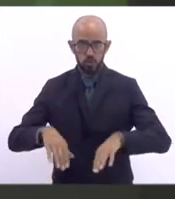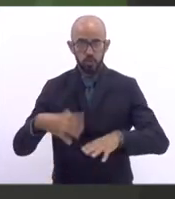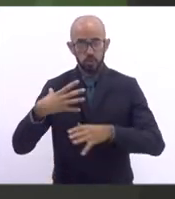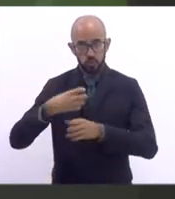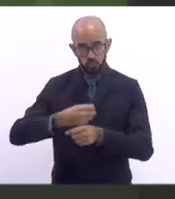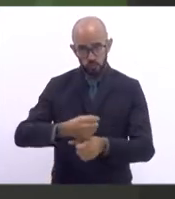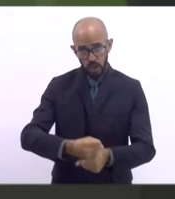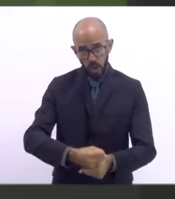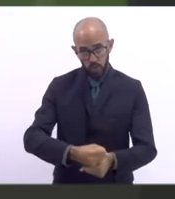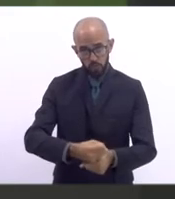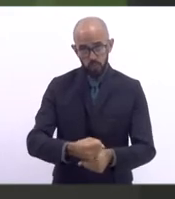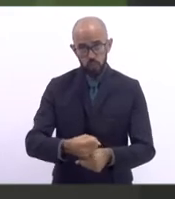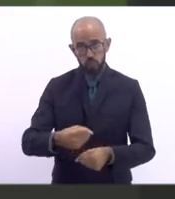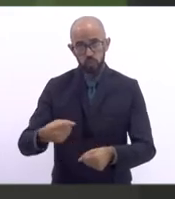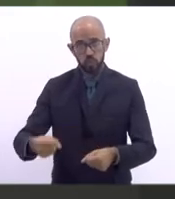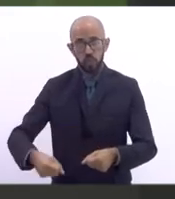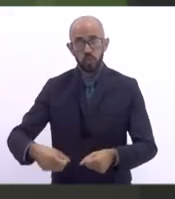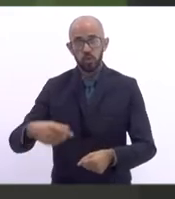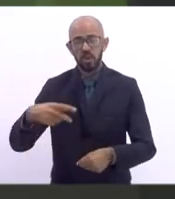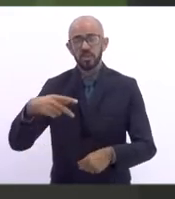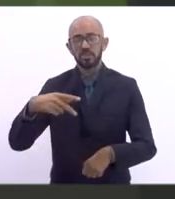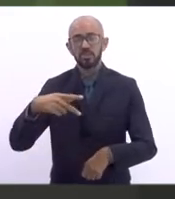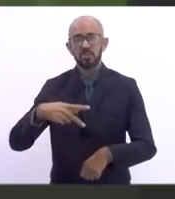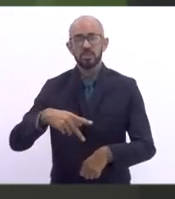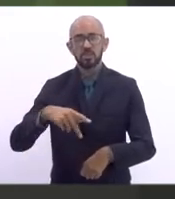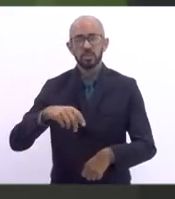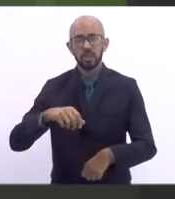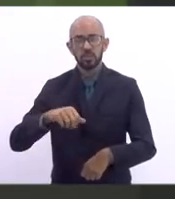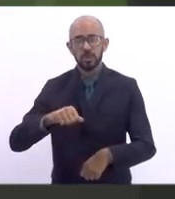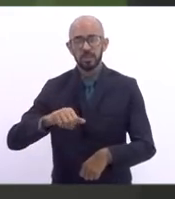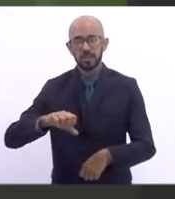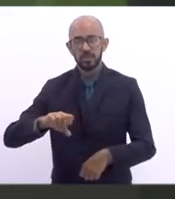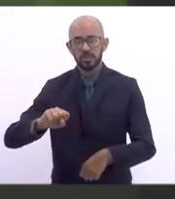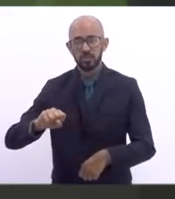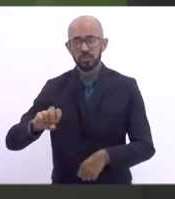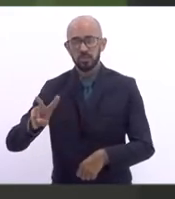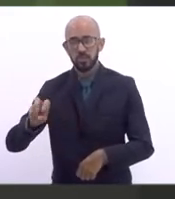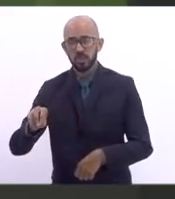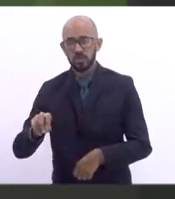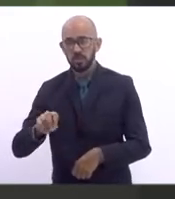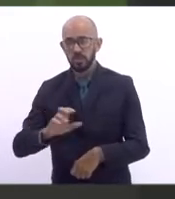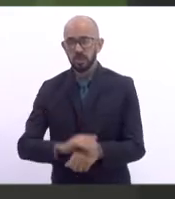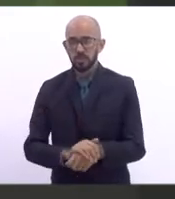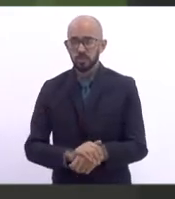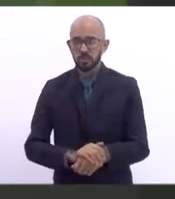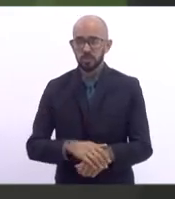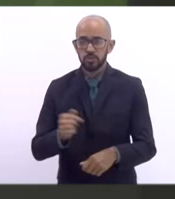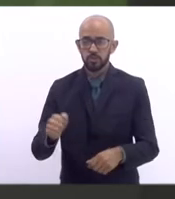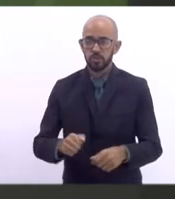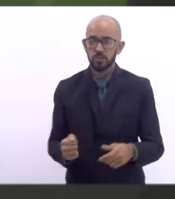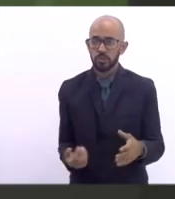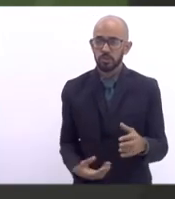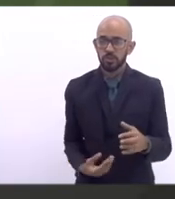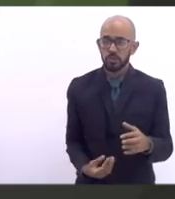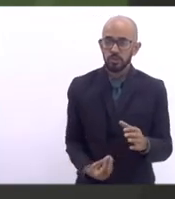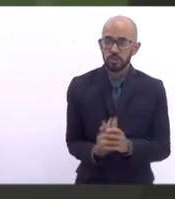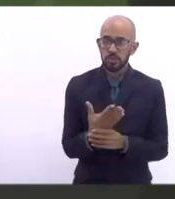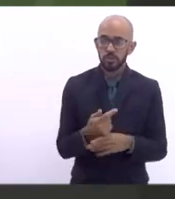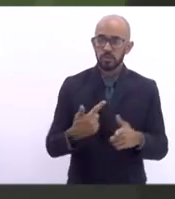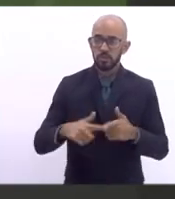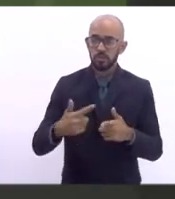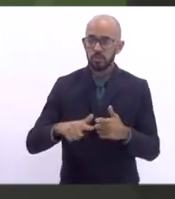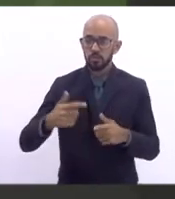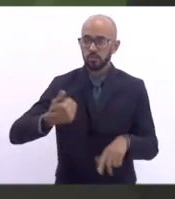saldos do passivo do Estado do Rio né afetaram diretamente a qualidade da informação Para efeito de